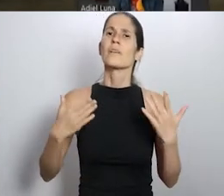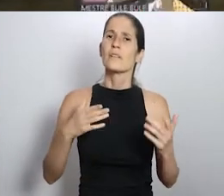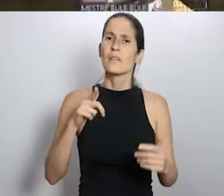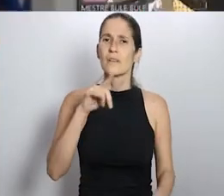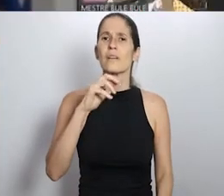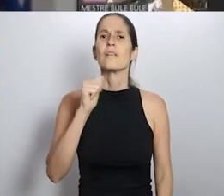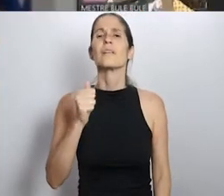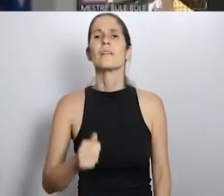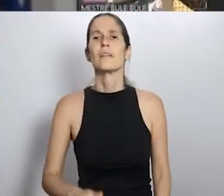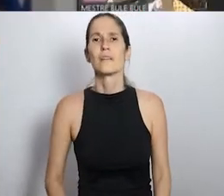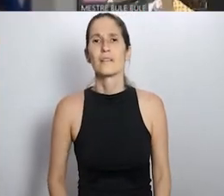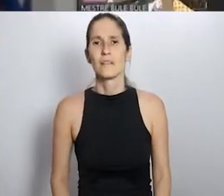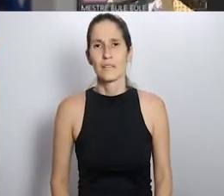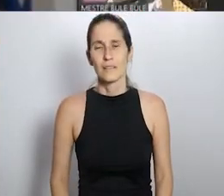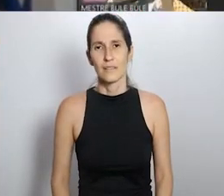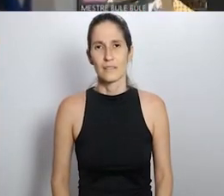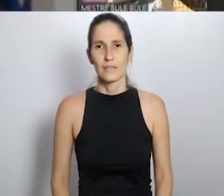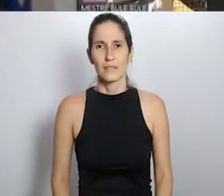Cadê Lia?